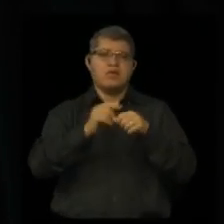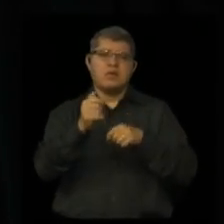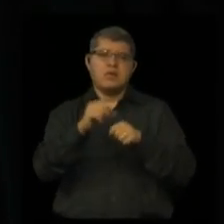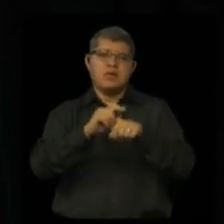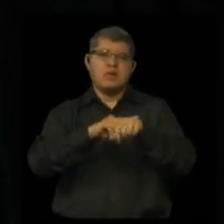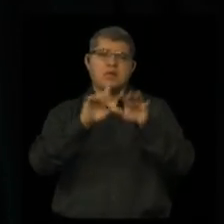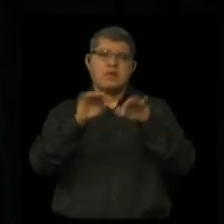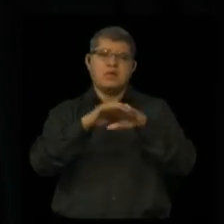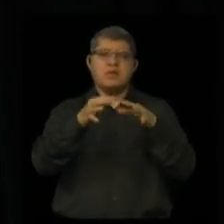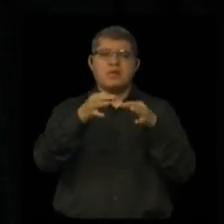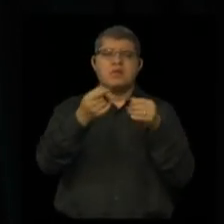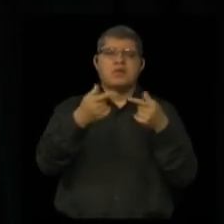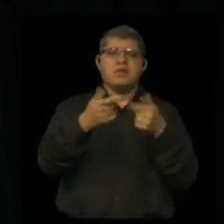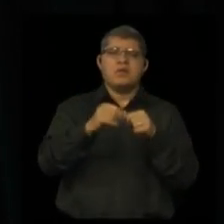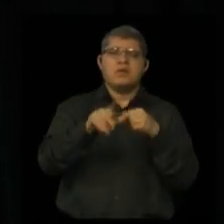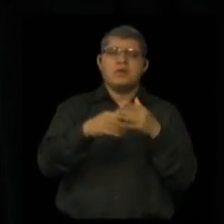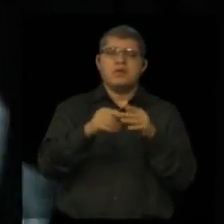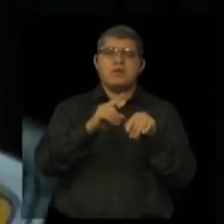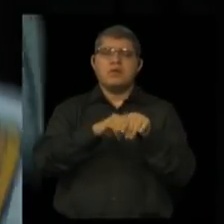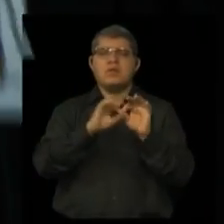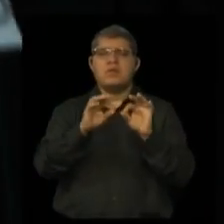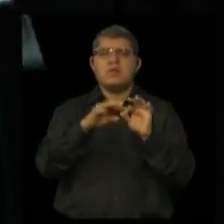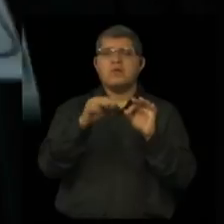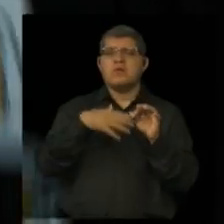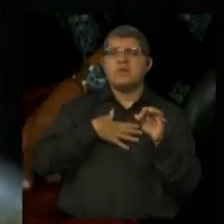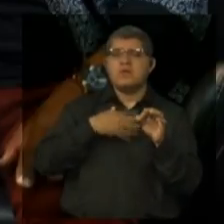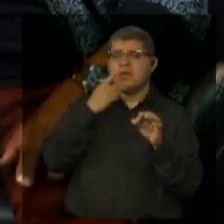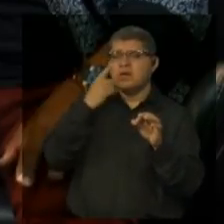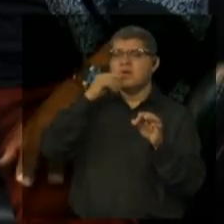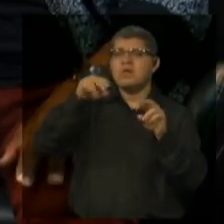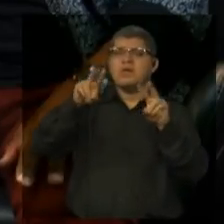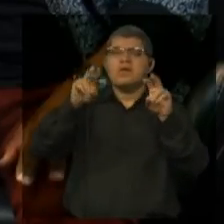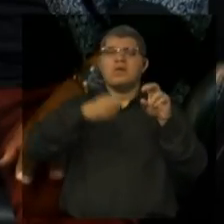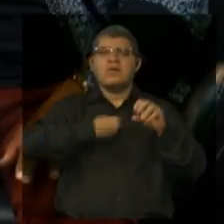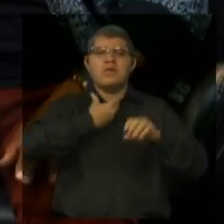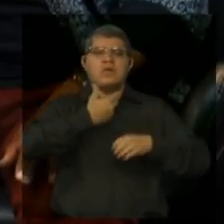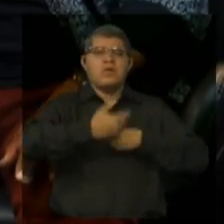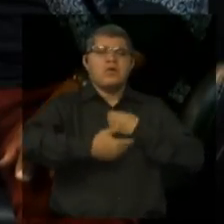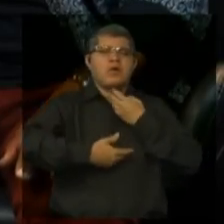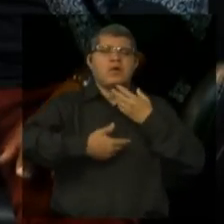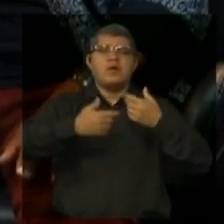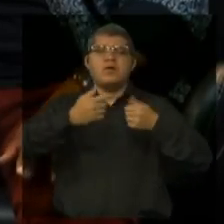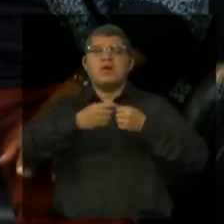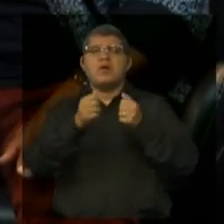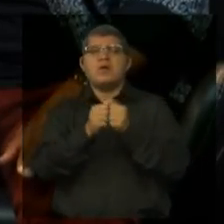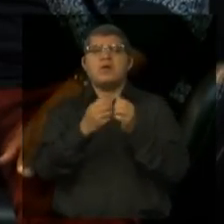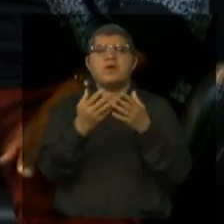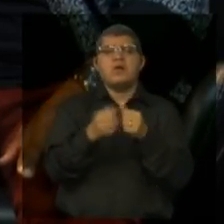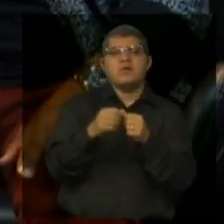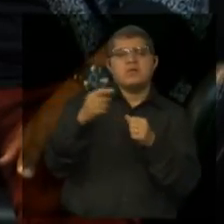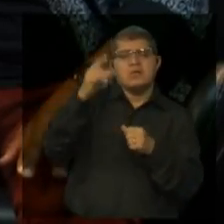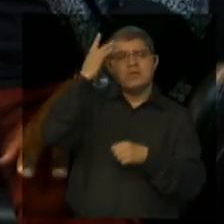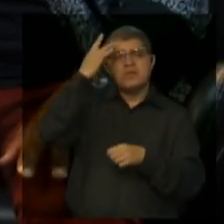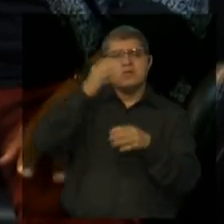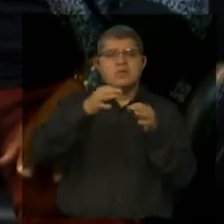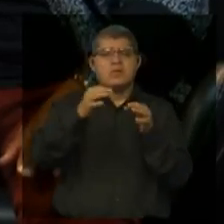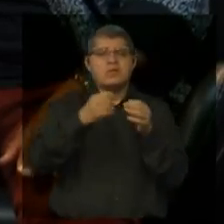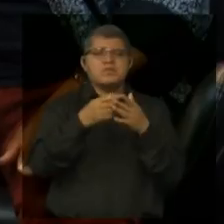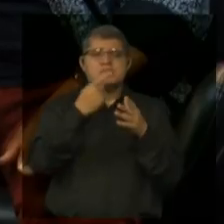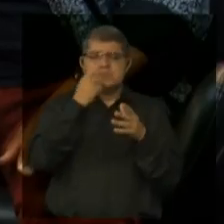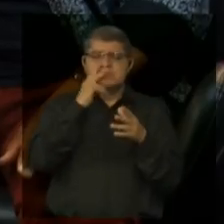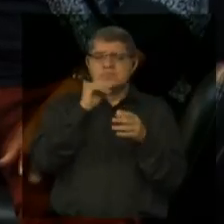quase chegando no final do programa, mas ainda temos um tempinho. Eu gostaria que você recitasse algum poema com... Não sei se vocês prepararam,